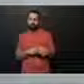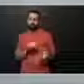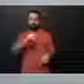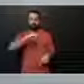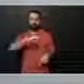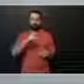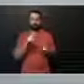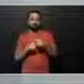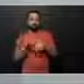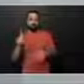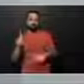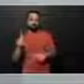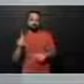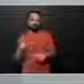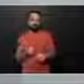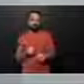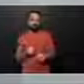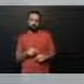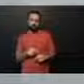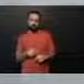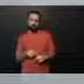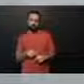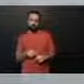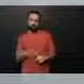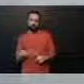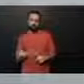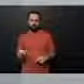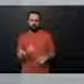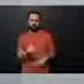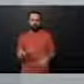9 vezes o 1. Então, vamos lá? 1,